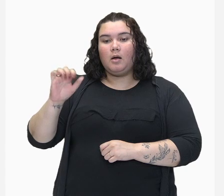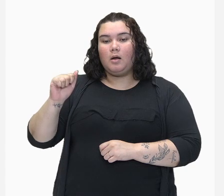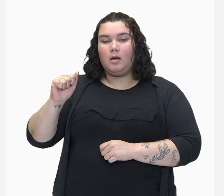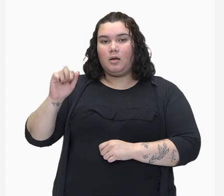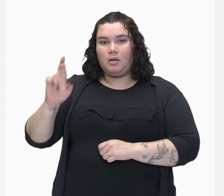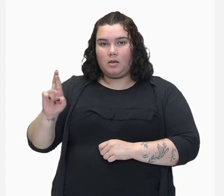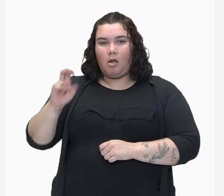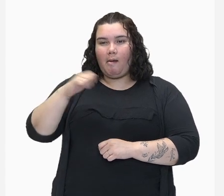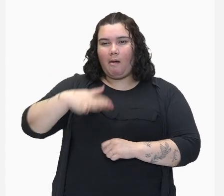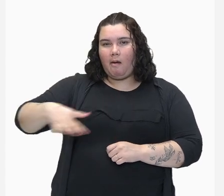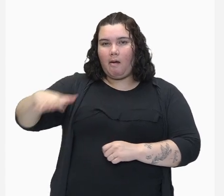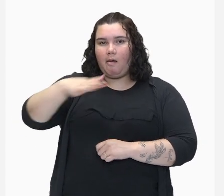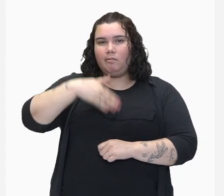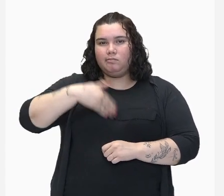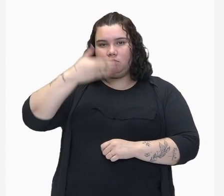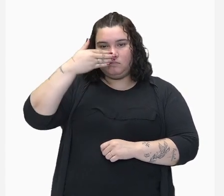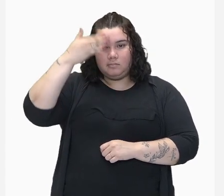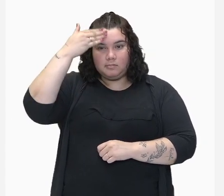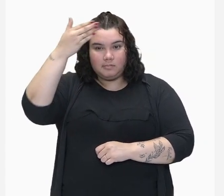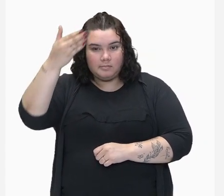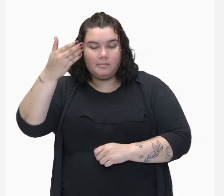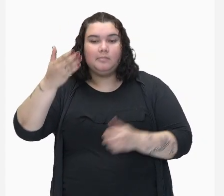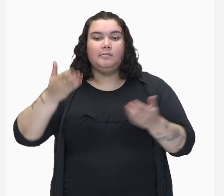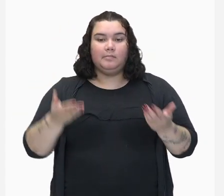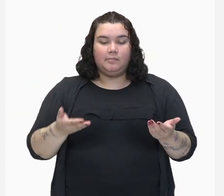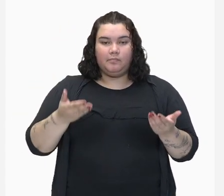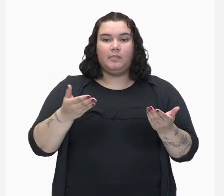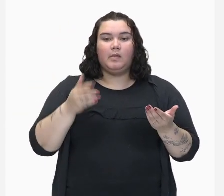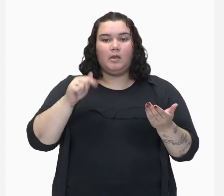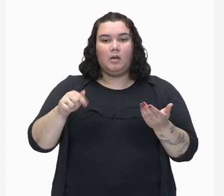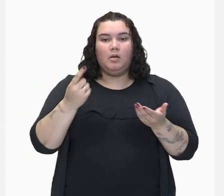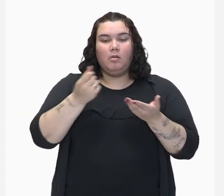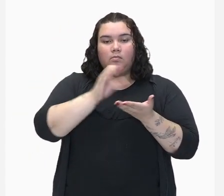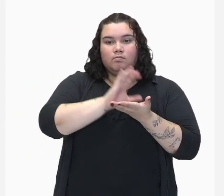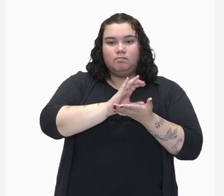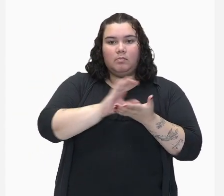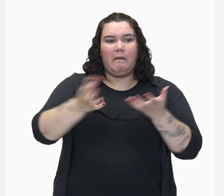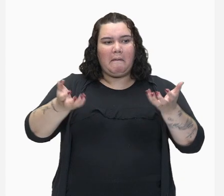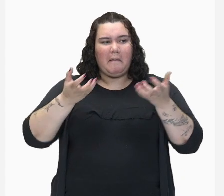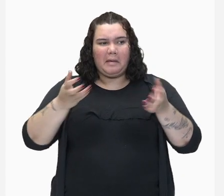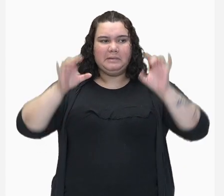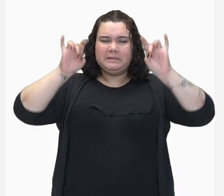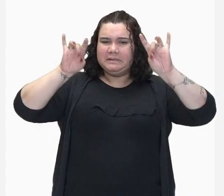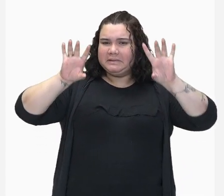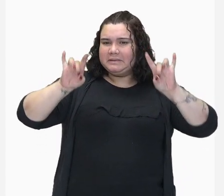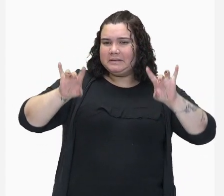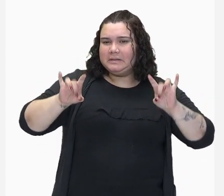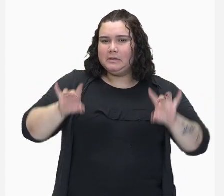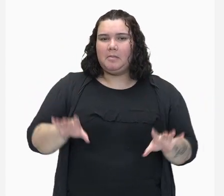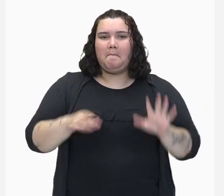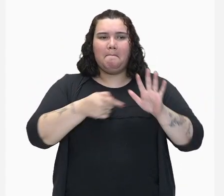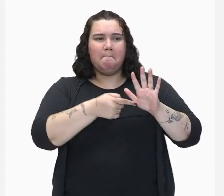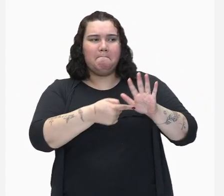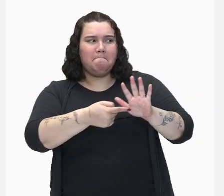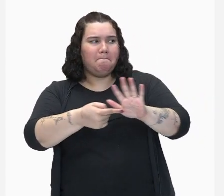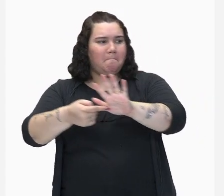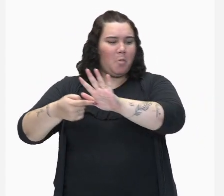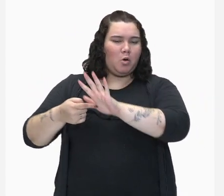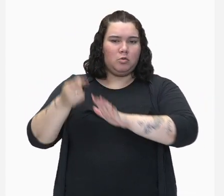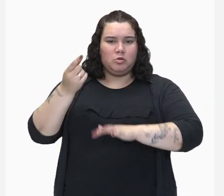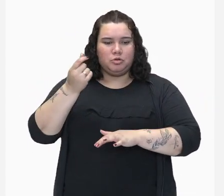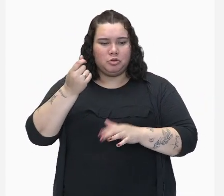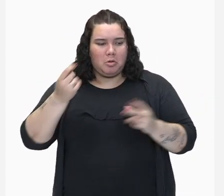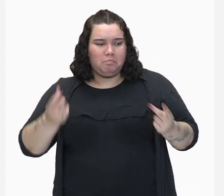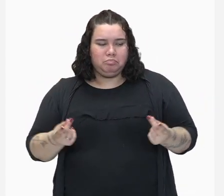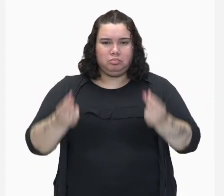grana, então eles resolveram realmente ostentar, né, a riqueza deles e investiram